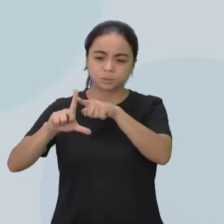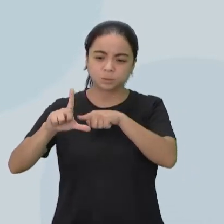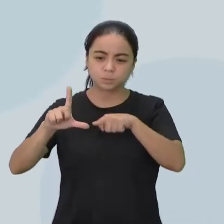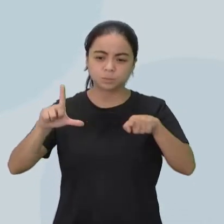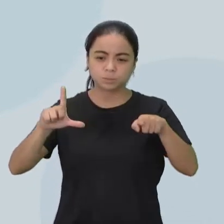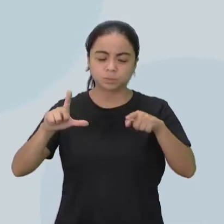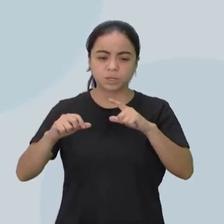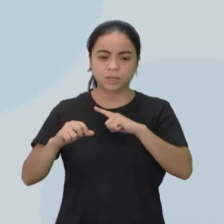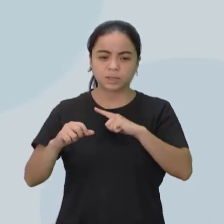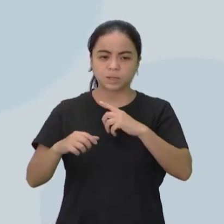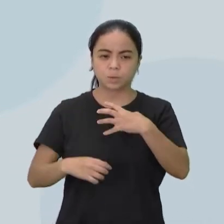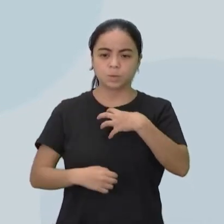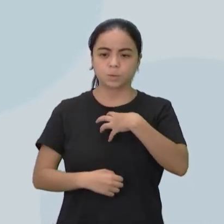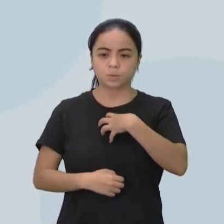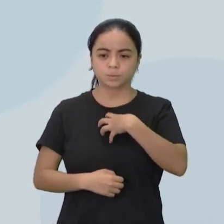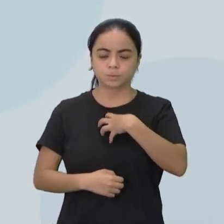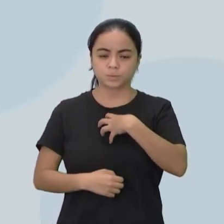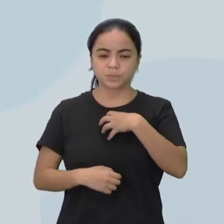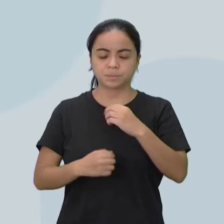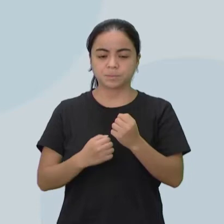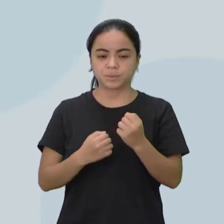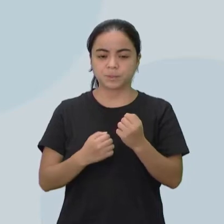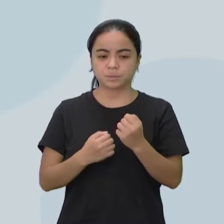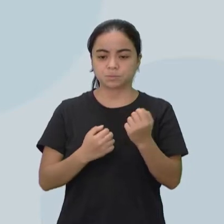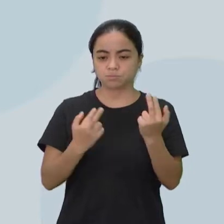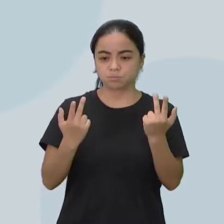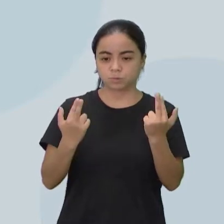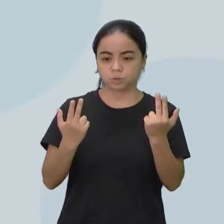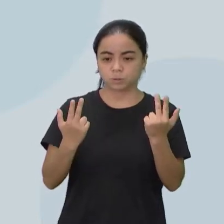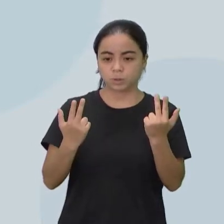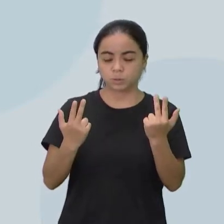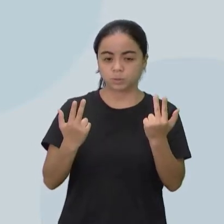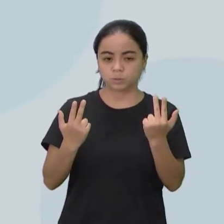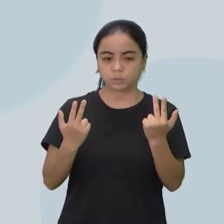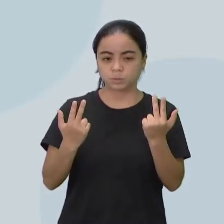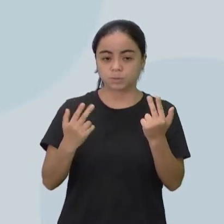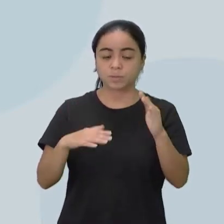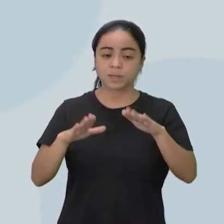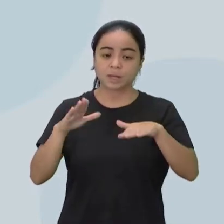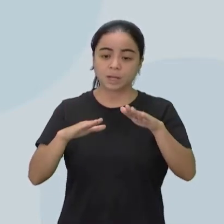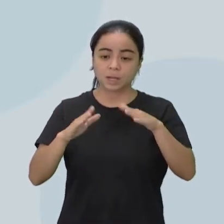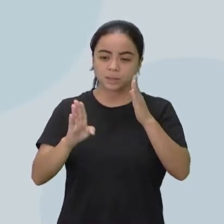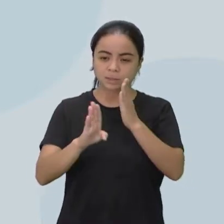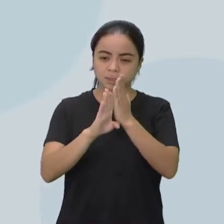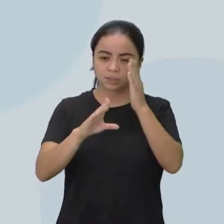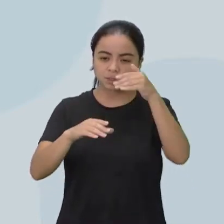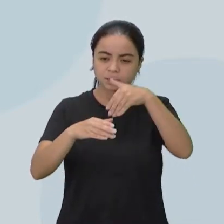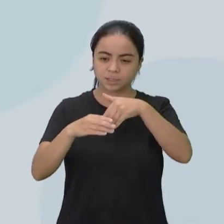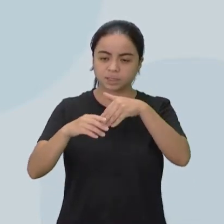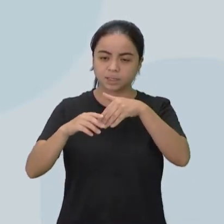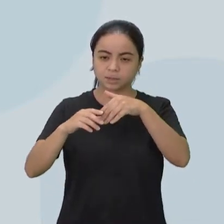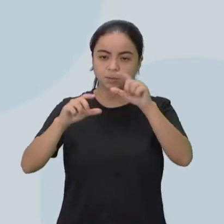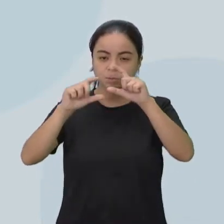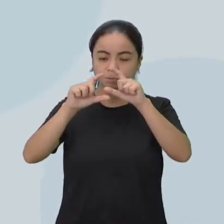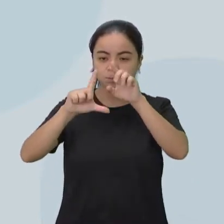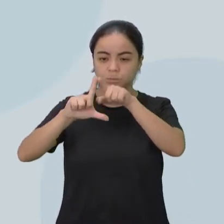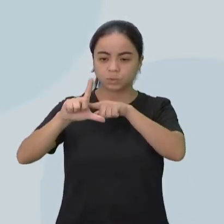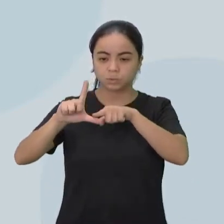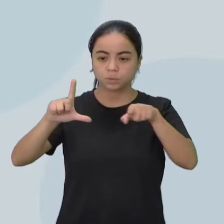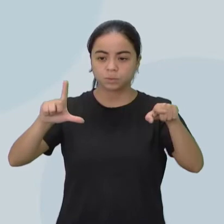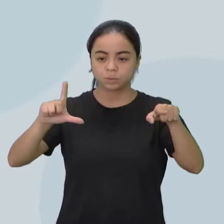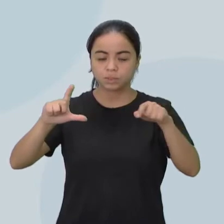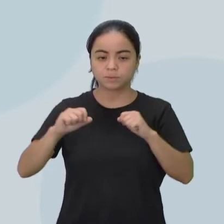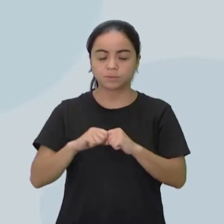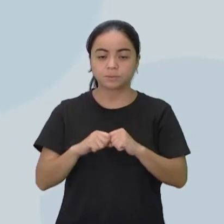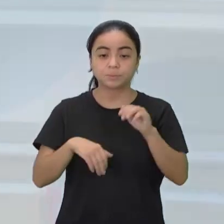grandezas têm um comportamento igual, aí você vai identificar isso no gráfico, um gráfico mais